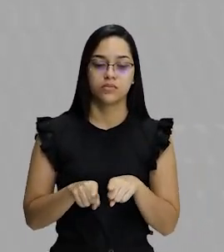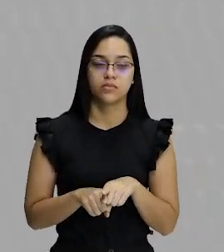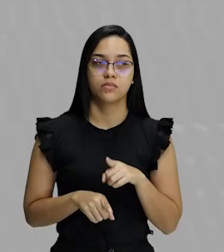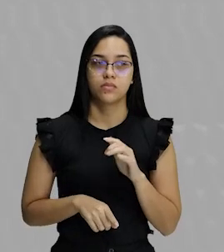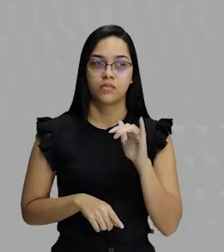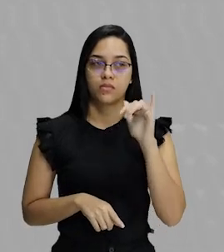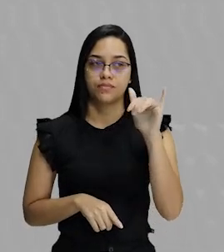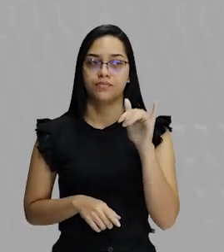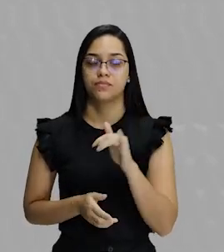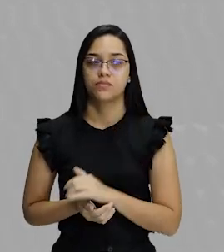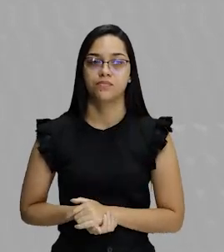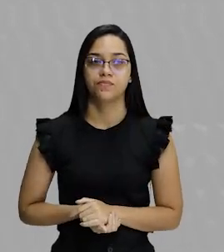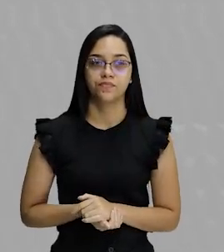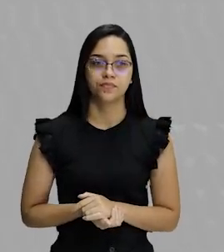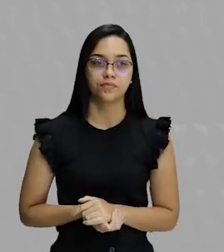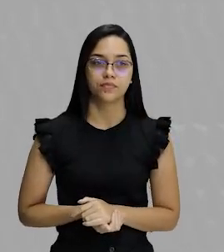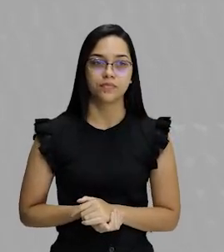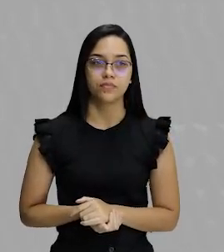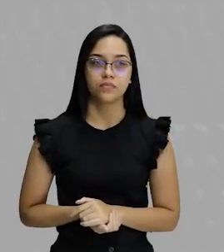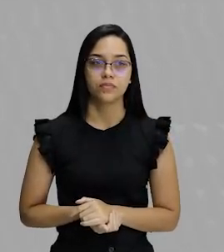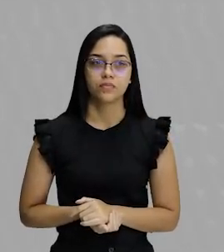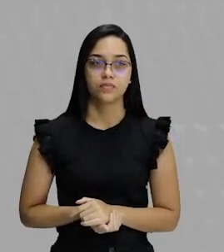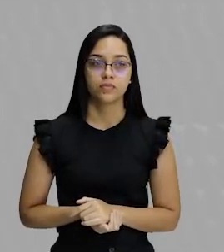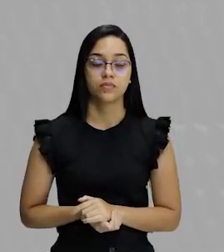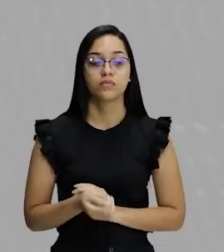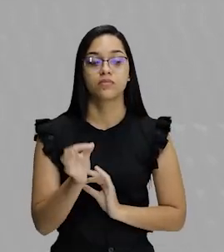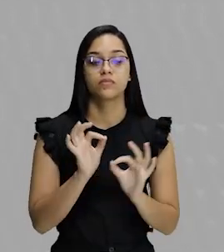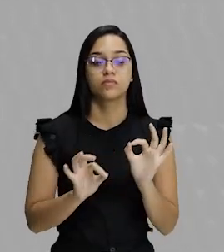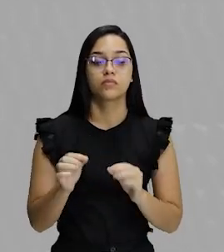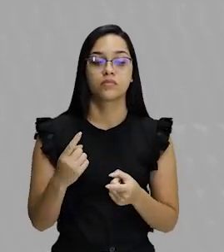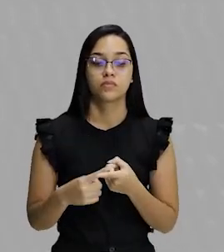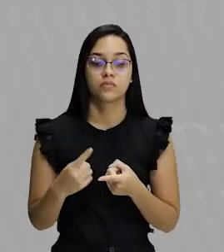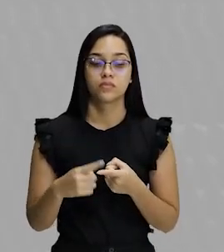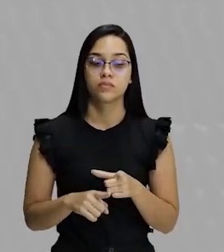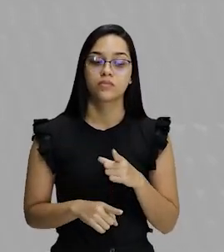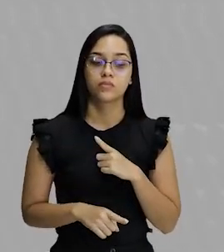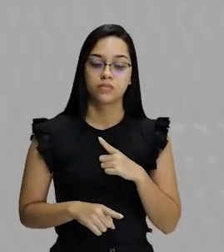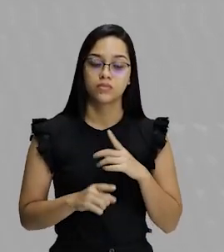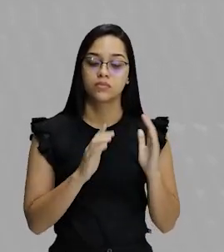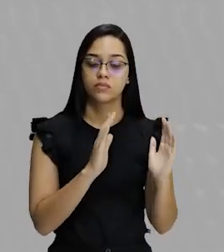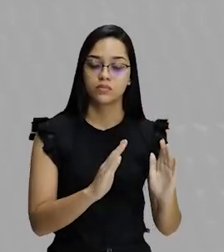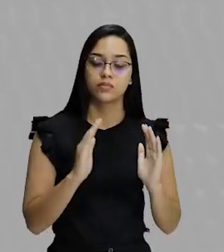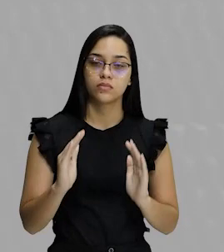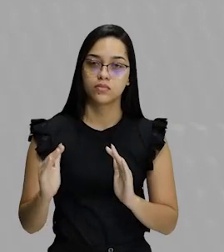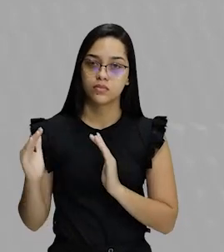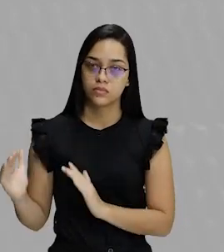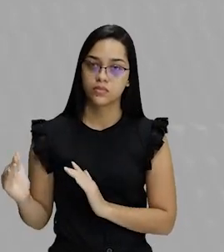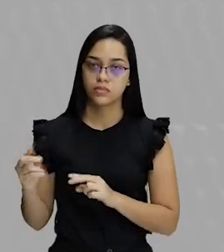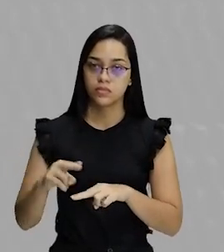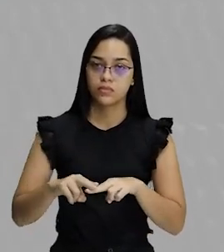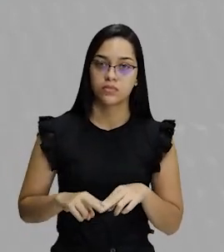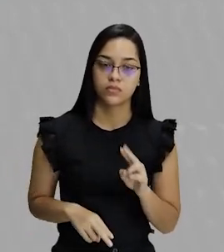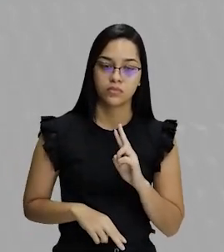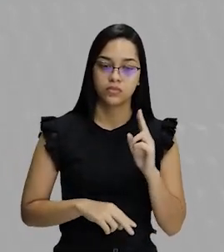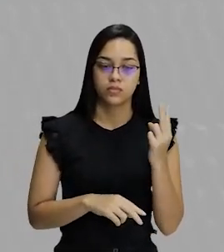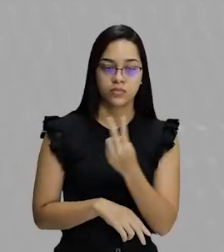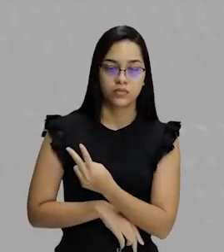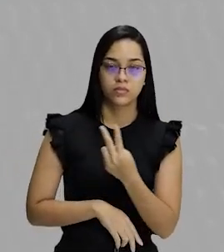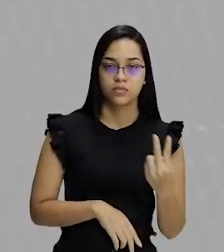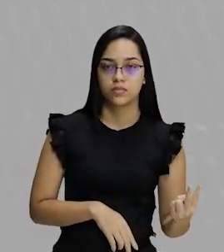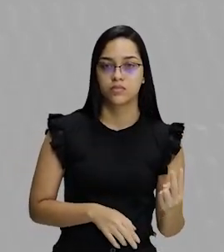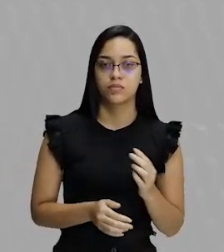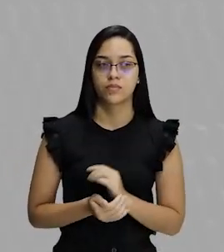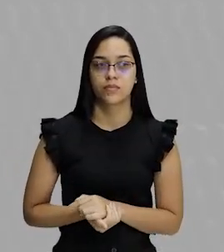eixo Y. Tá? O par é ordenado porque ele segue essa ordem. Tá? Por isso que é chamado de par